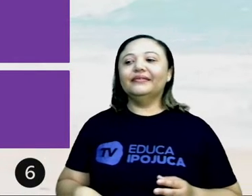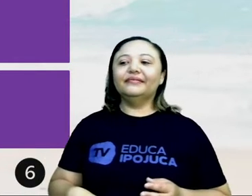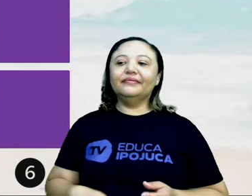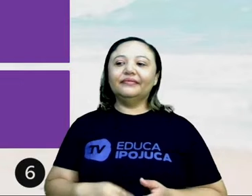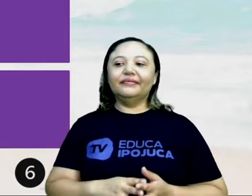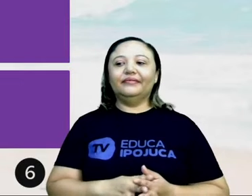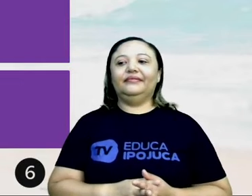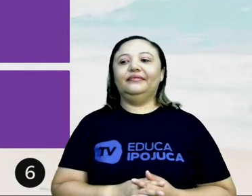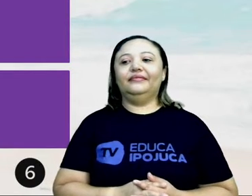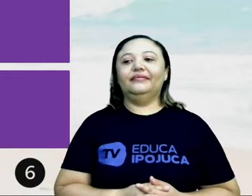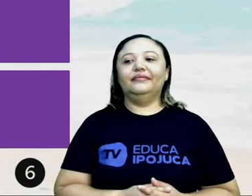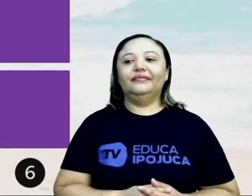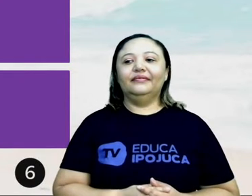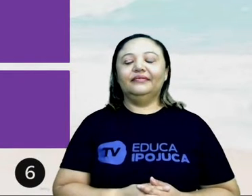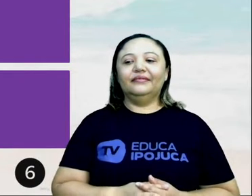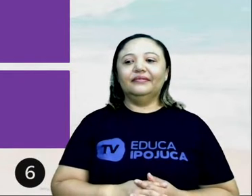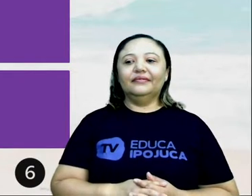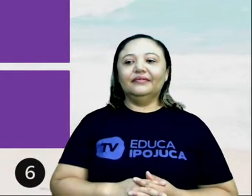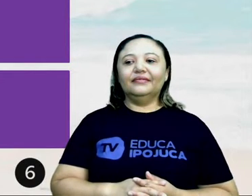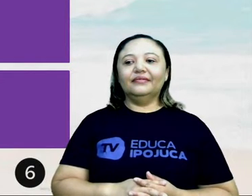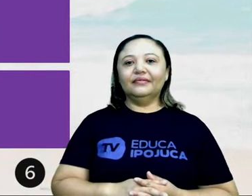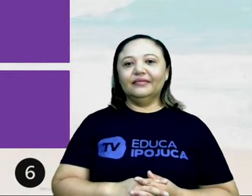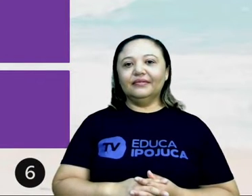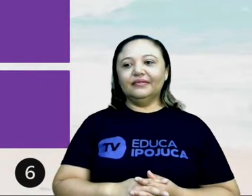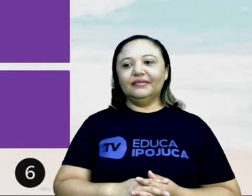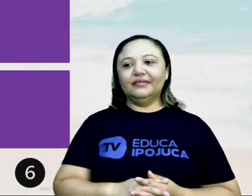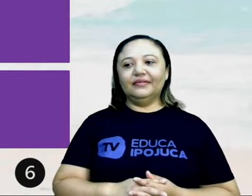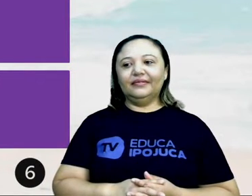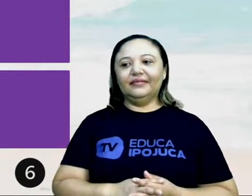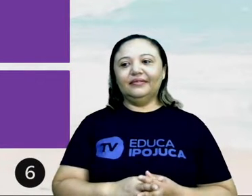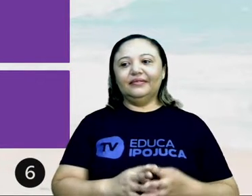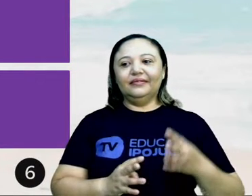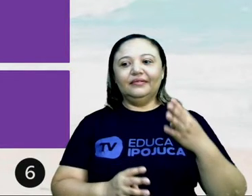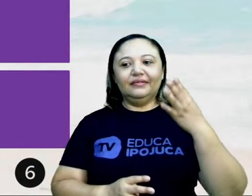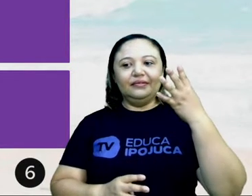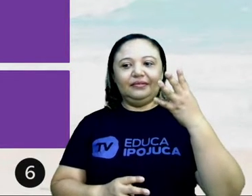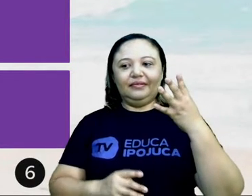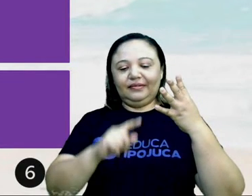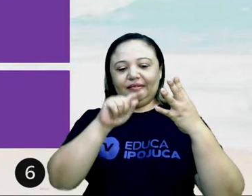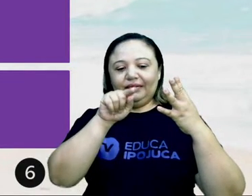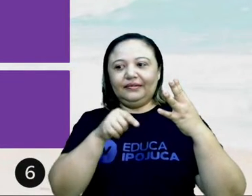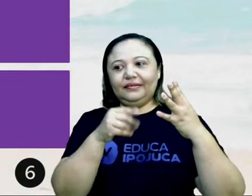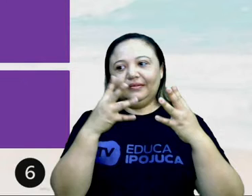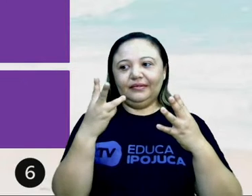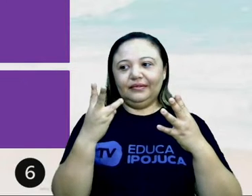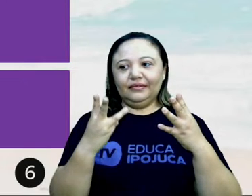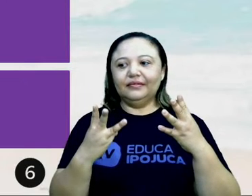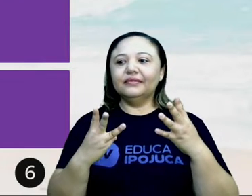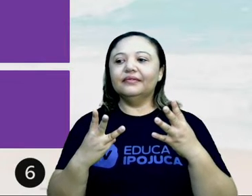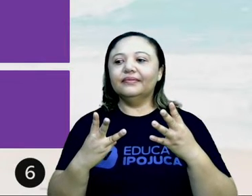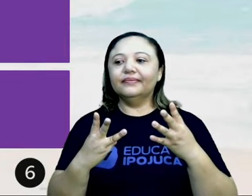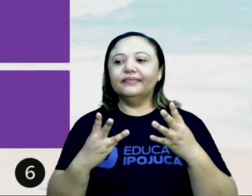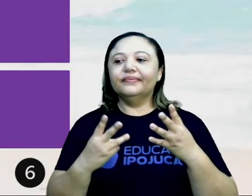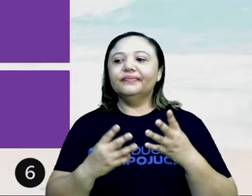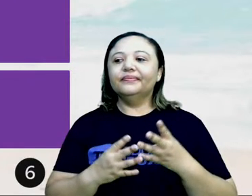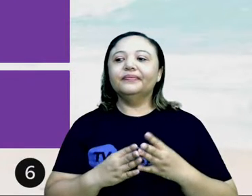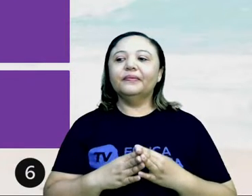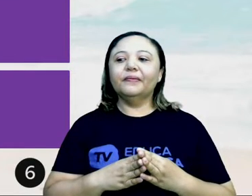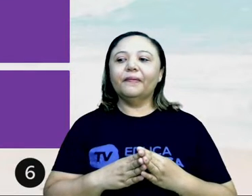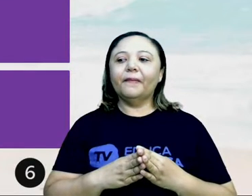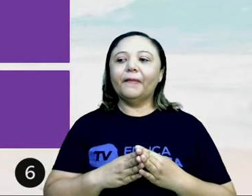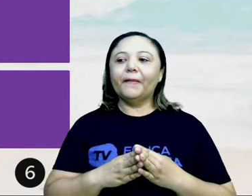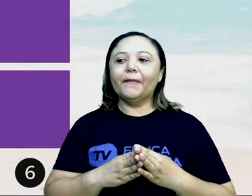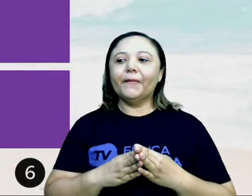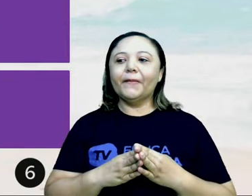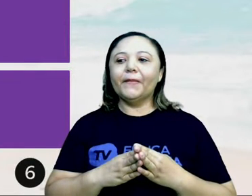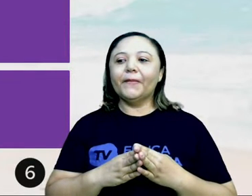acertou. Nova tentativa, vamos lá. 4, 3. Percebam que agora a gente